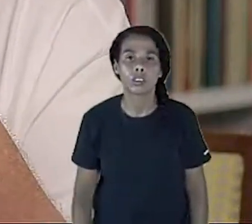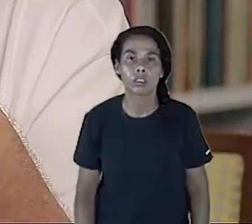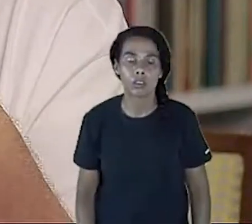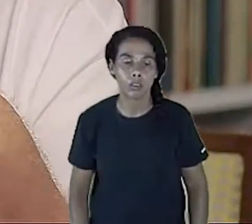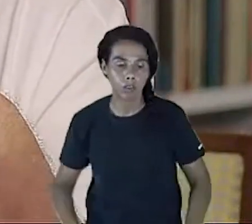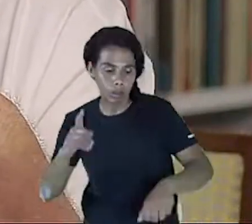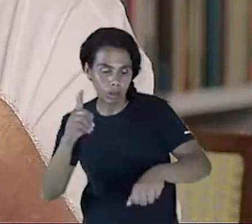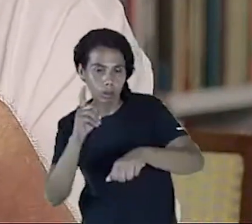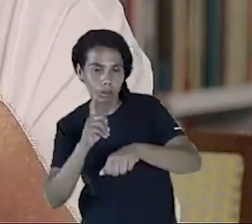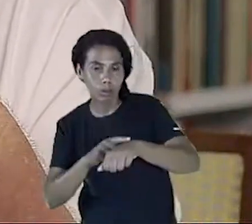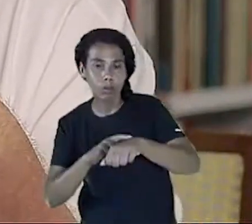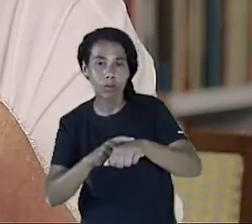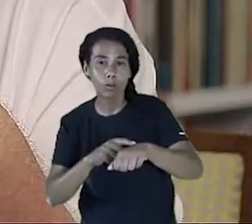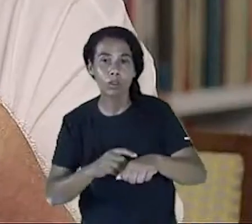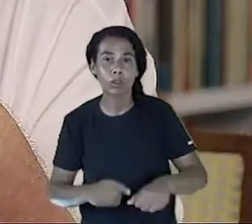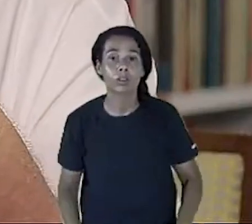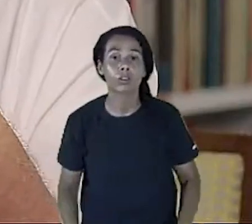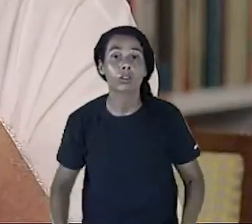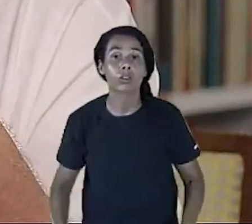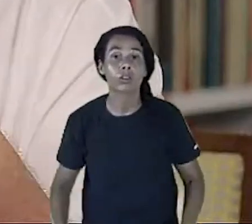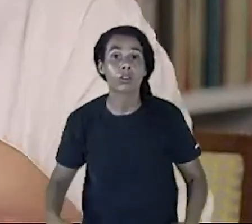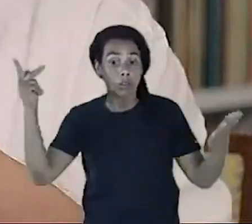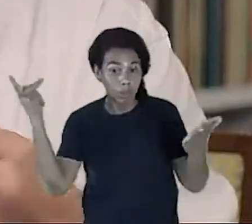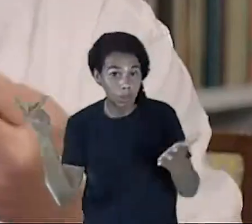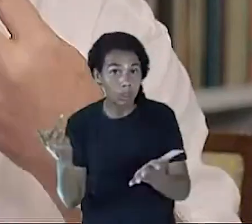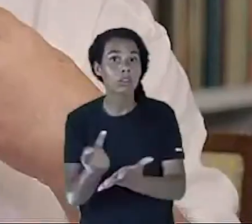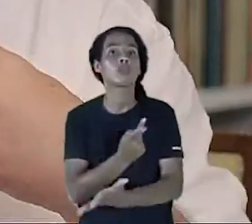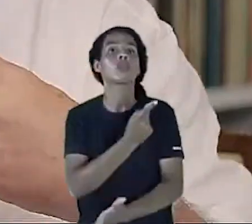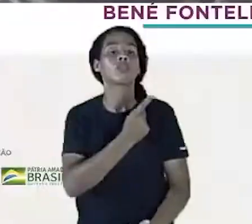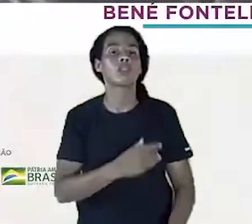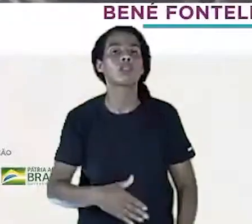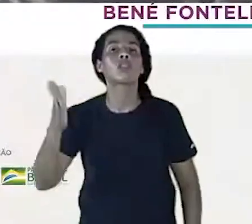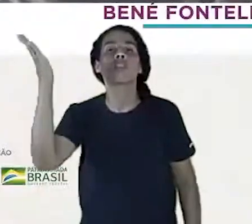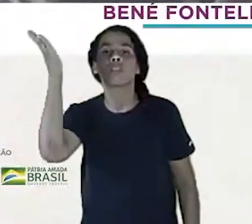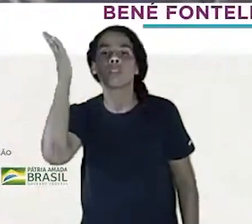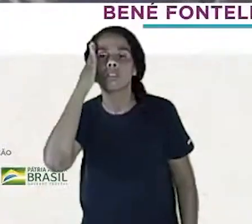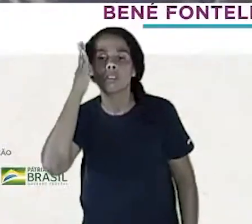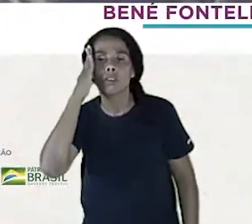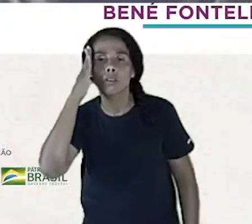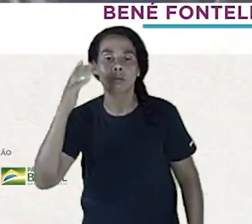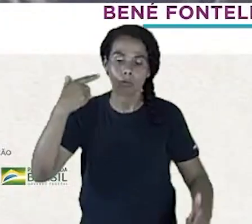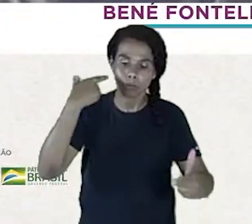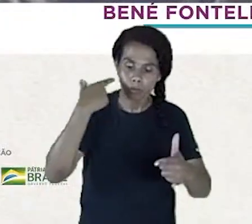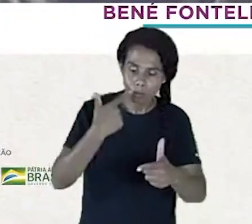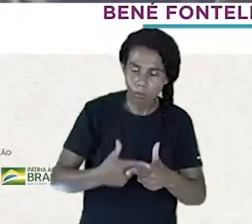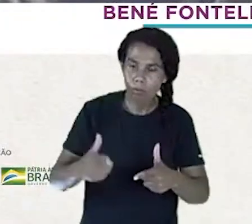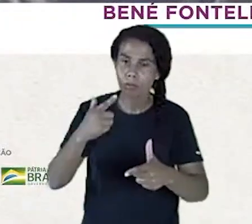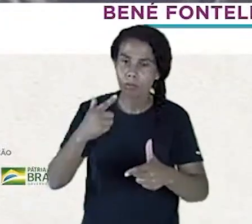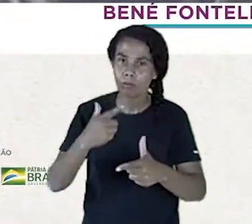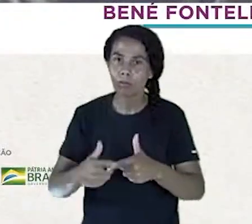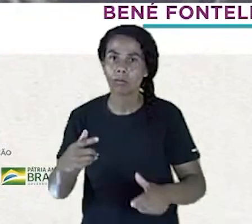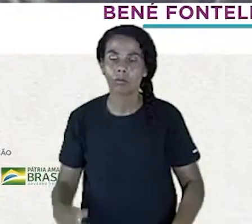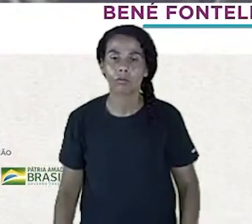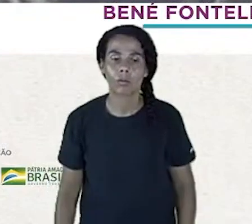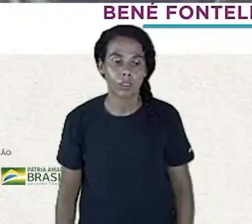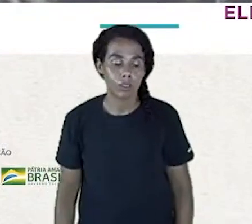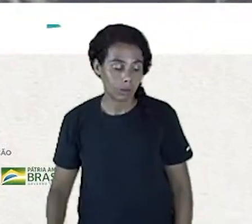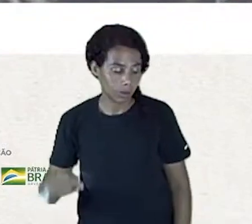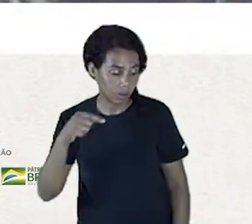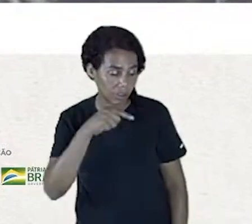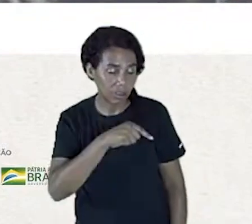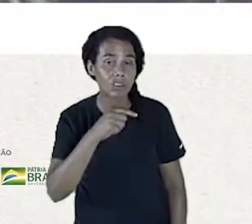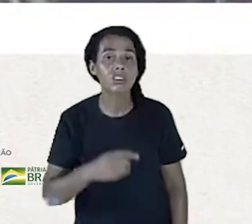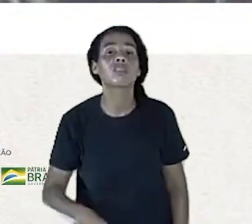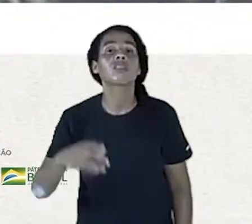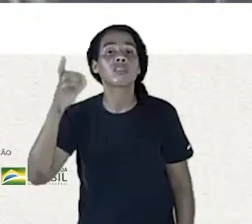encontra. Eu sei que é difícil, Gil, você ter um panorama no qual você está inserido. É difícil a gente entender